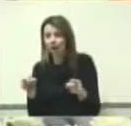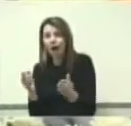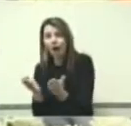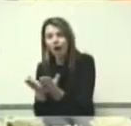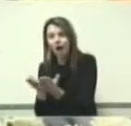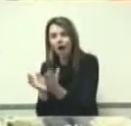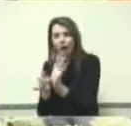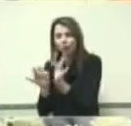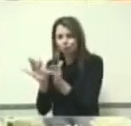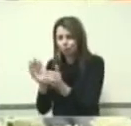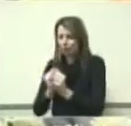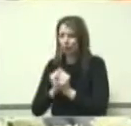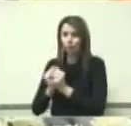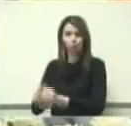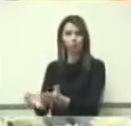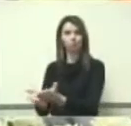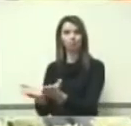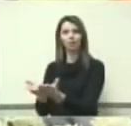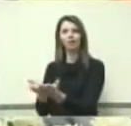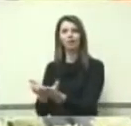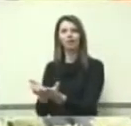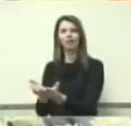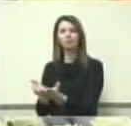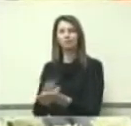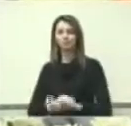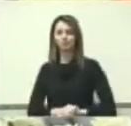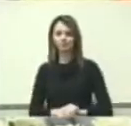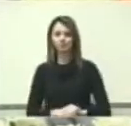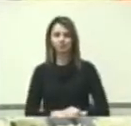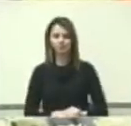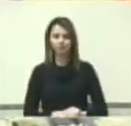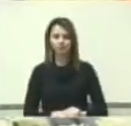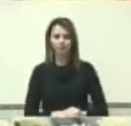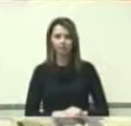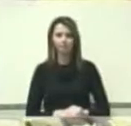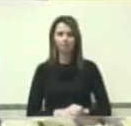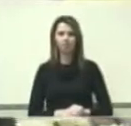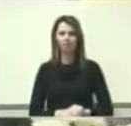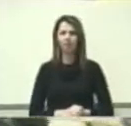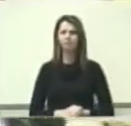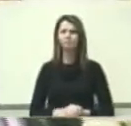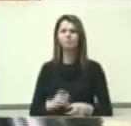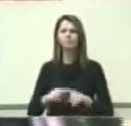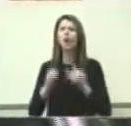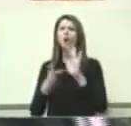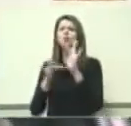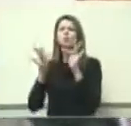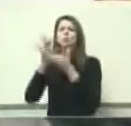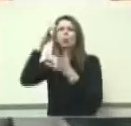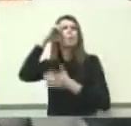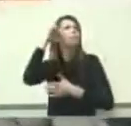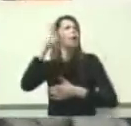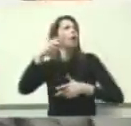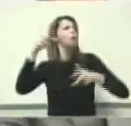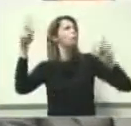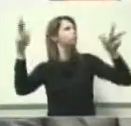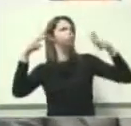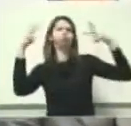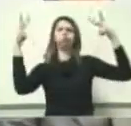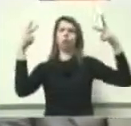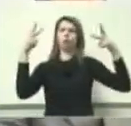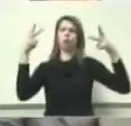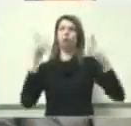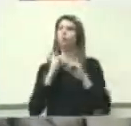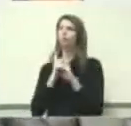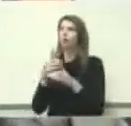no barco quando Jesus repreendeu a tempestade eles mesmo disseram quem é este